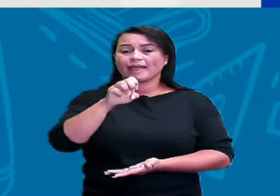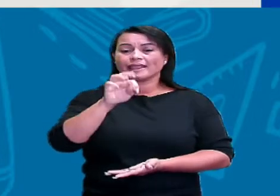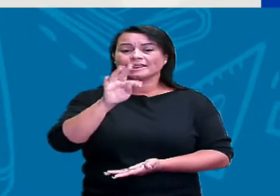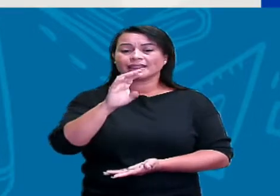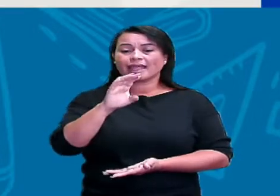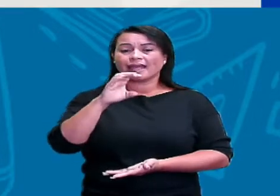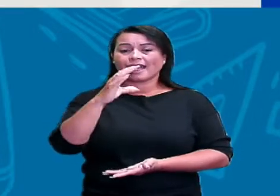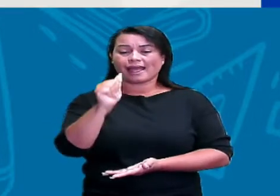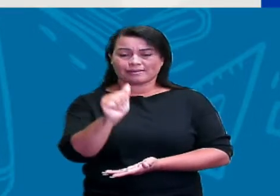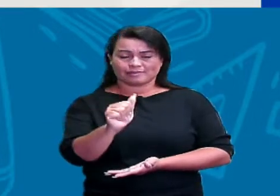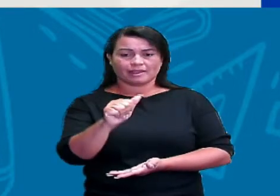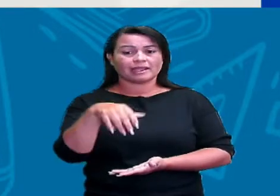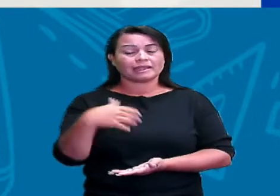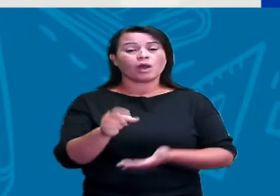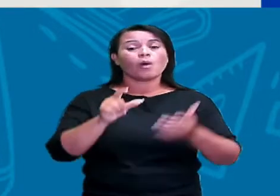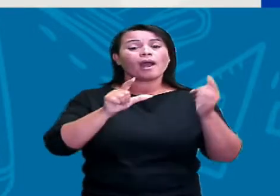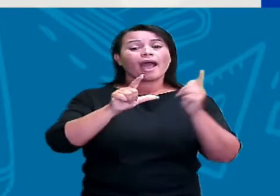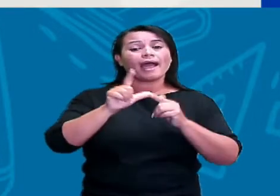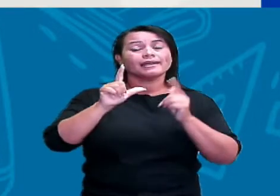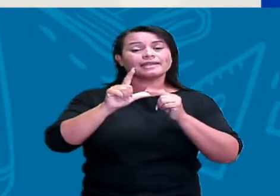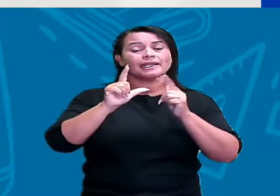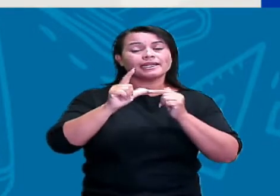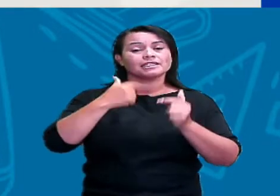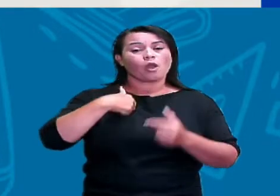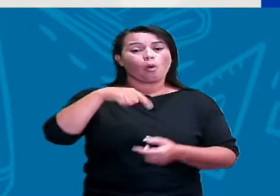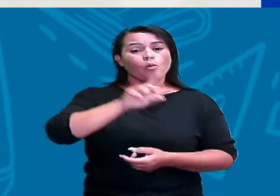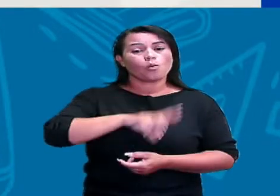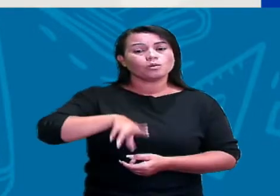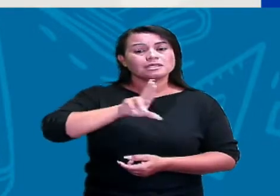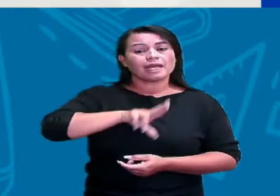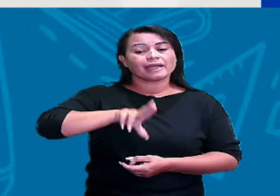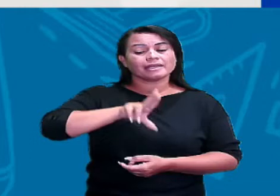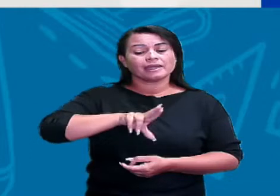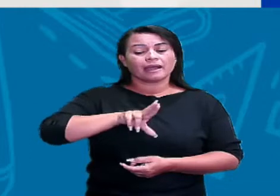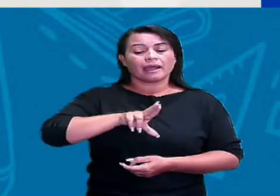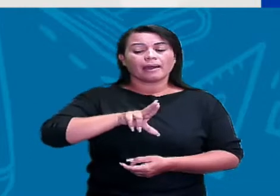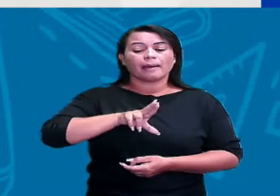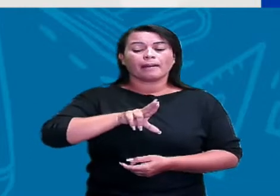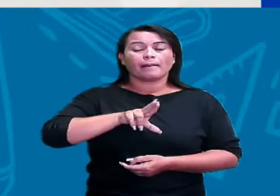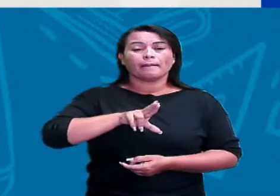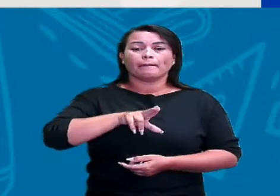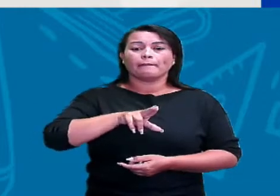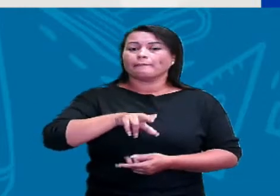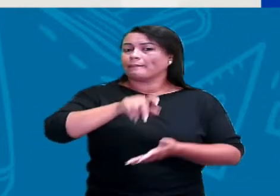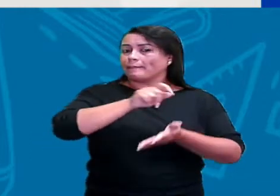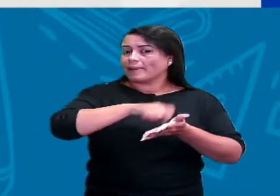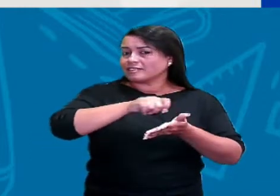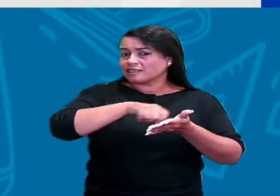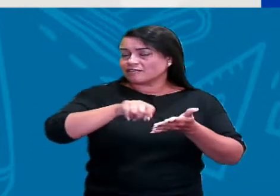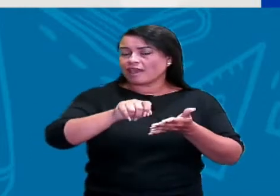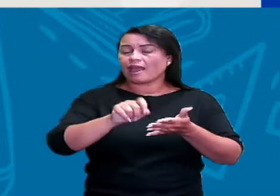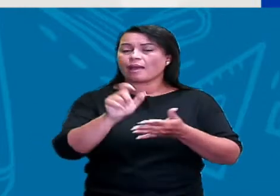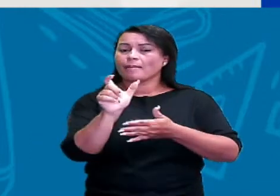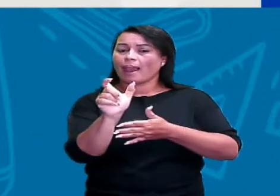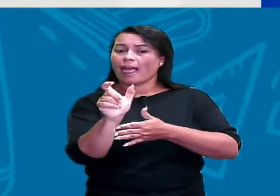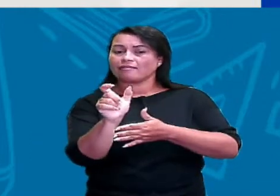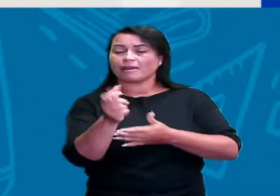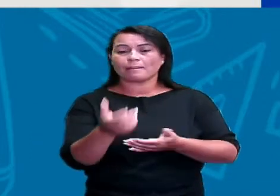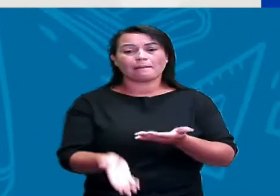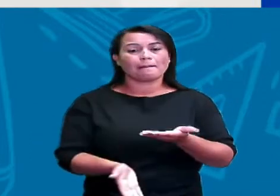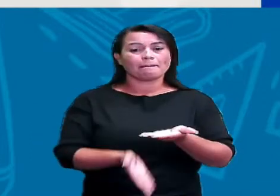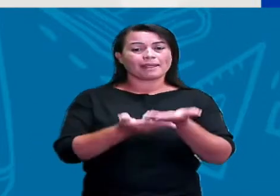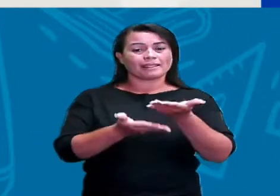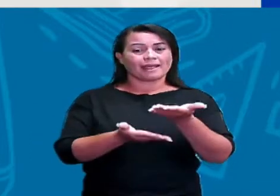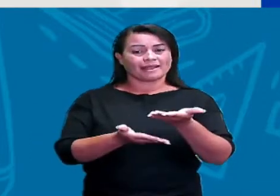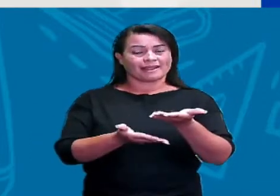Então, essas letras, né, que eu usei para escrever a palavra peteca